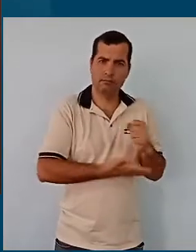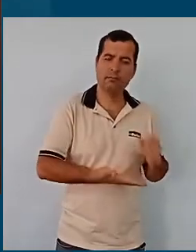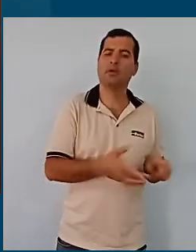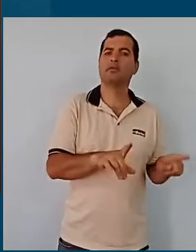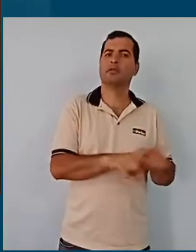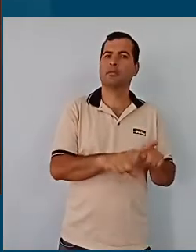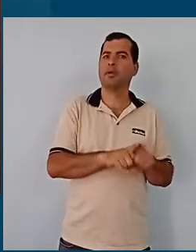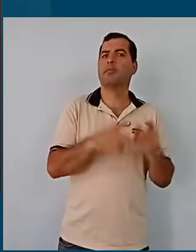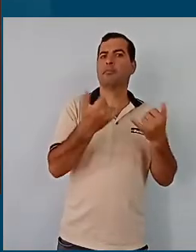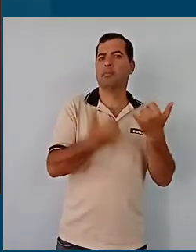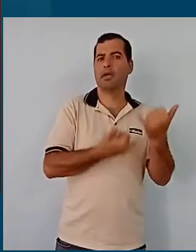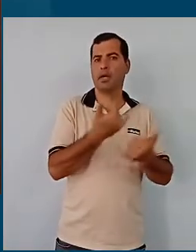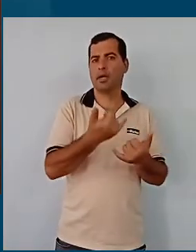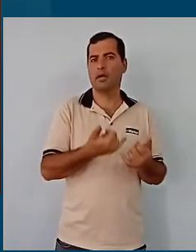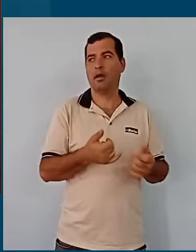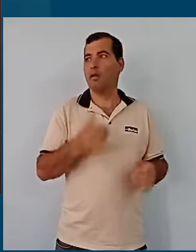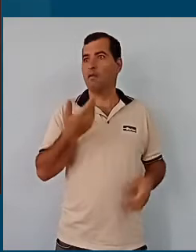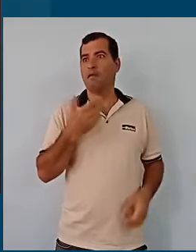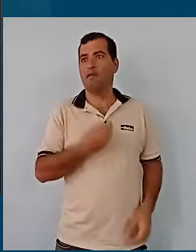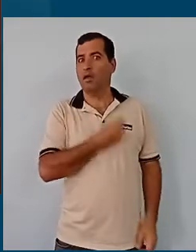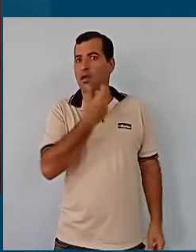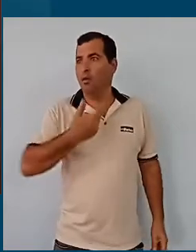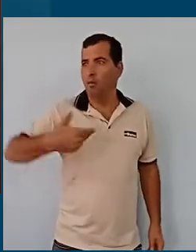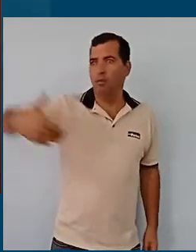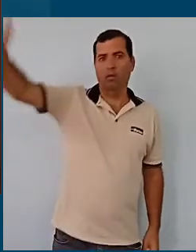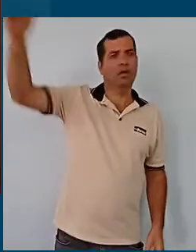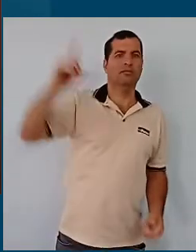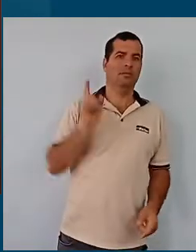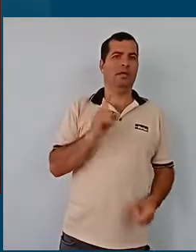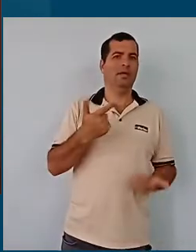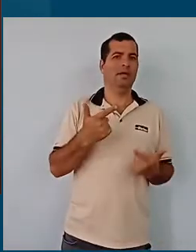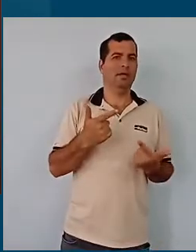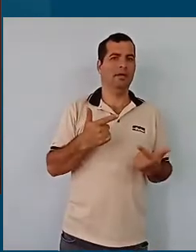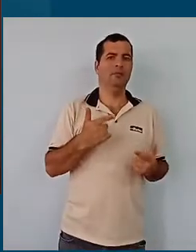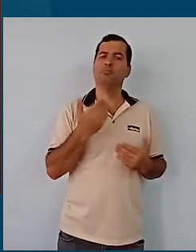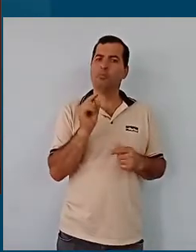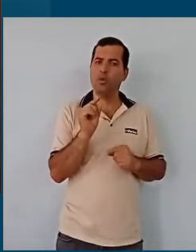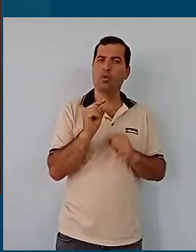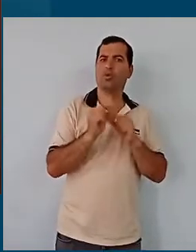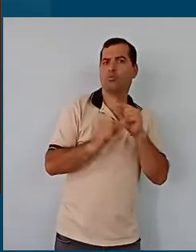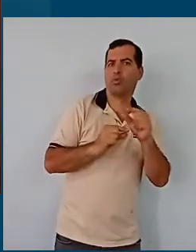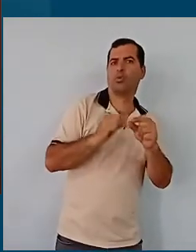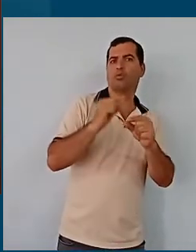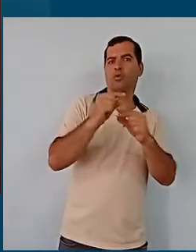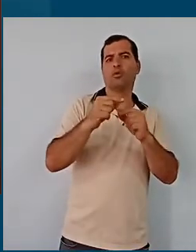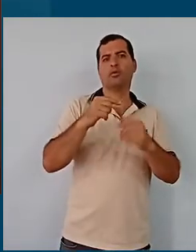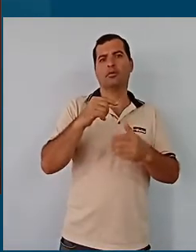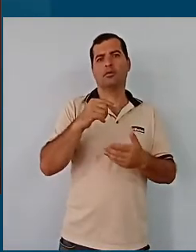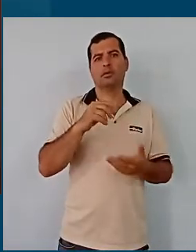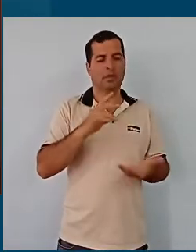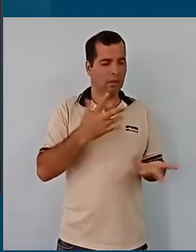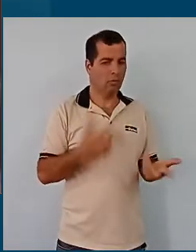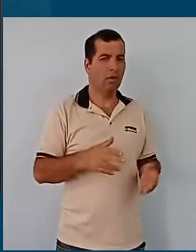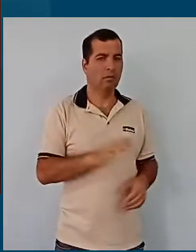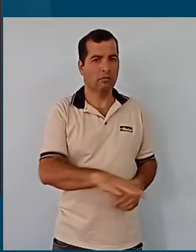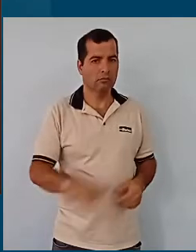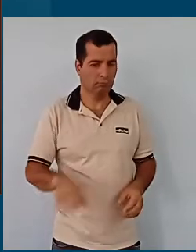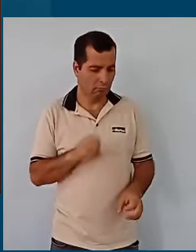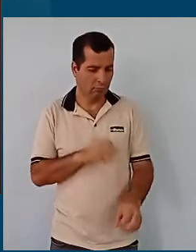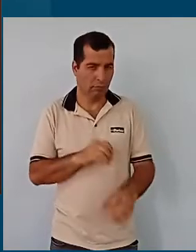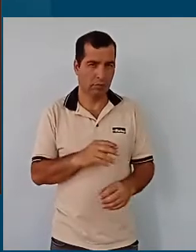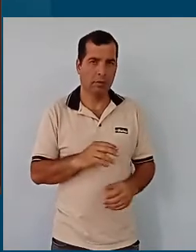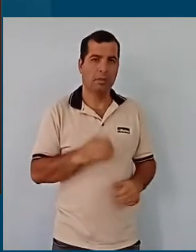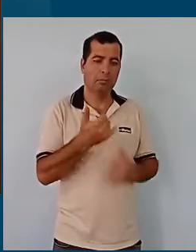vão fazer isso o resto da vida, elas vão transitar aos poucos, como elas já vêm transitando na educação infantil,